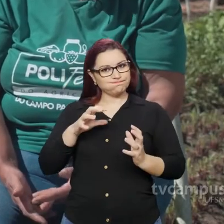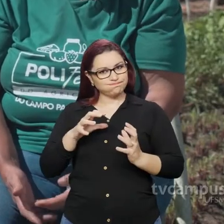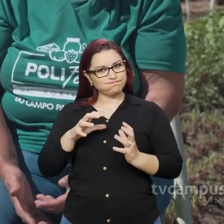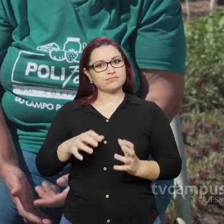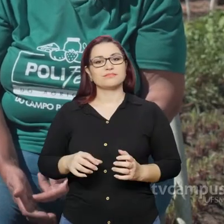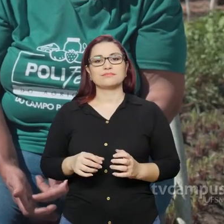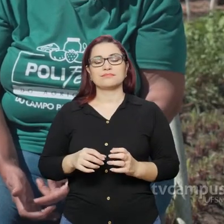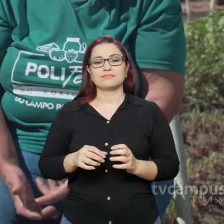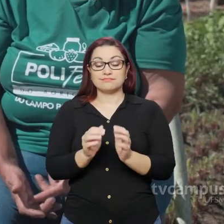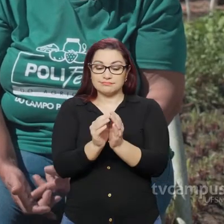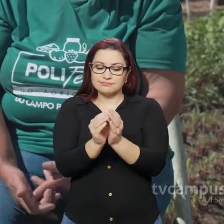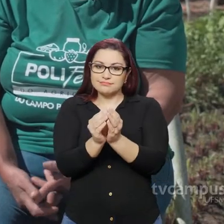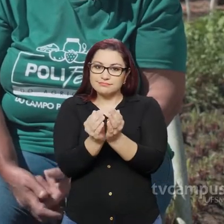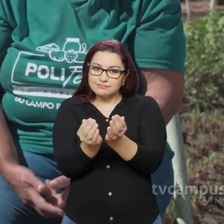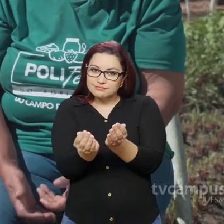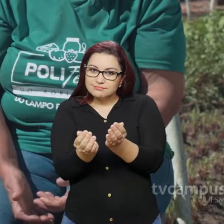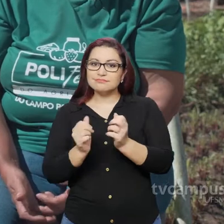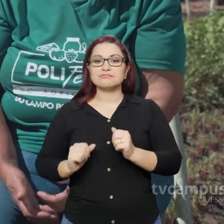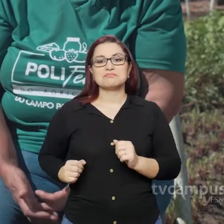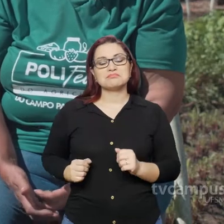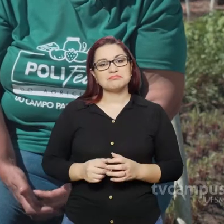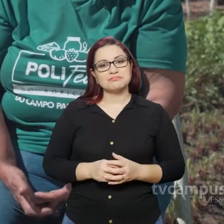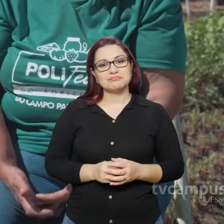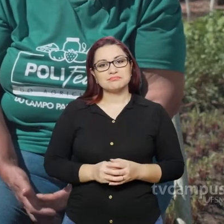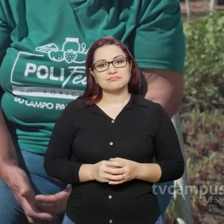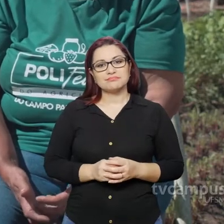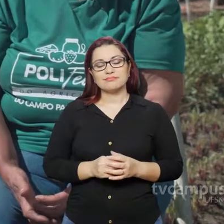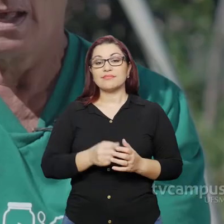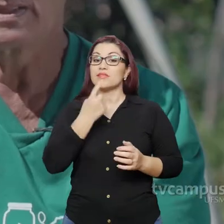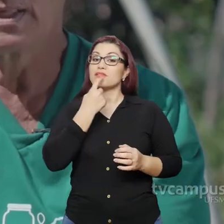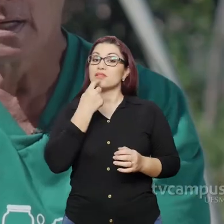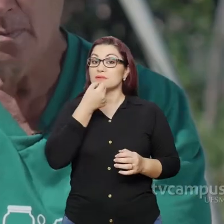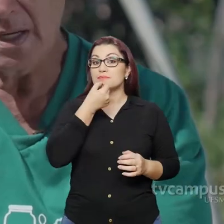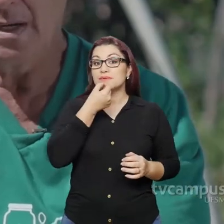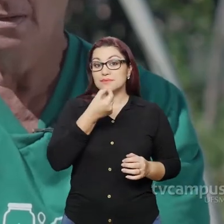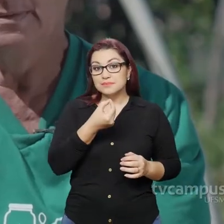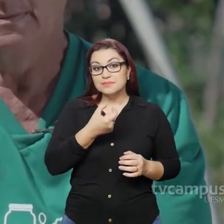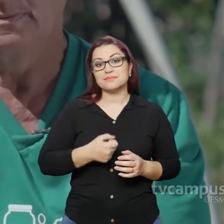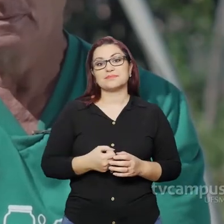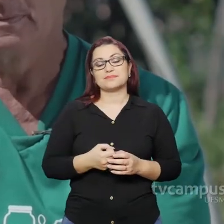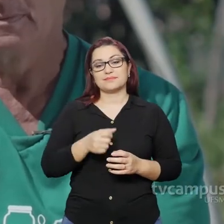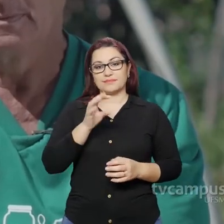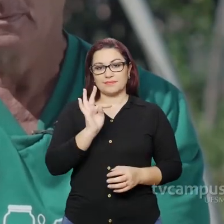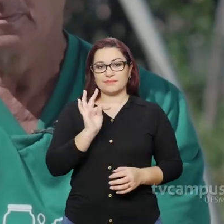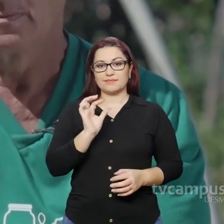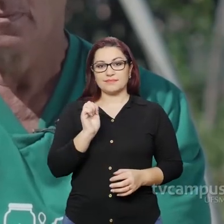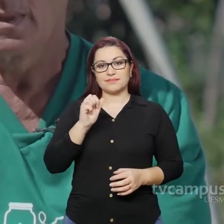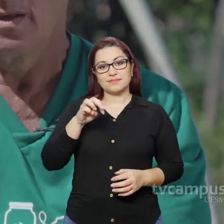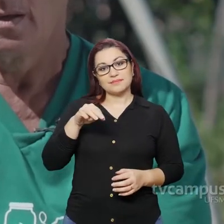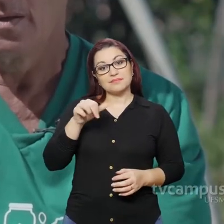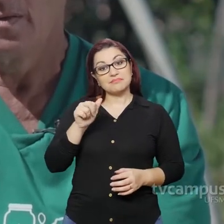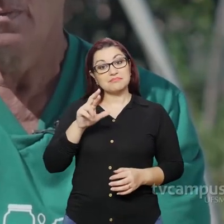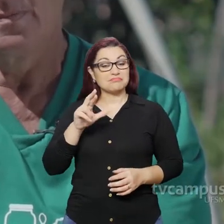conde, tem a acerola, tem a tâmara.